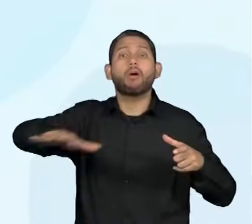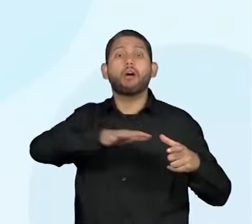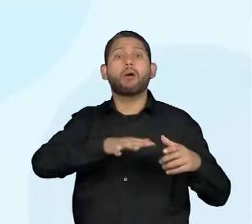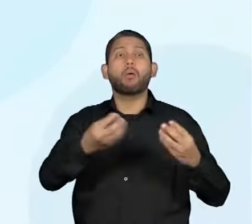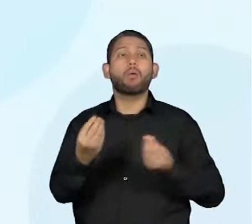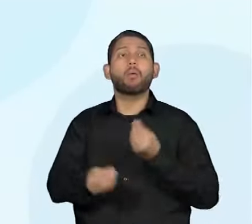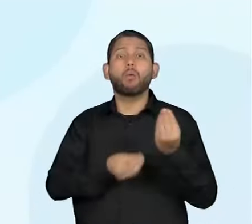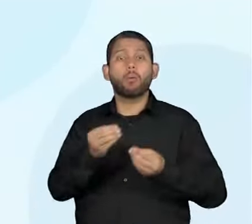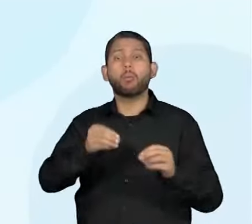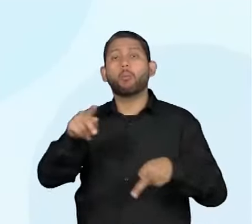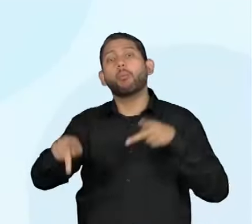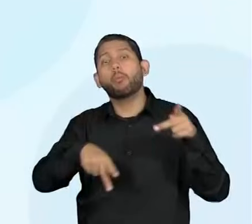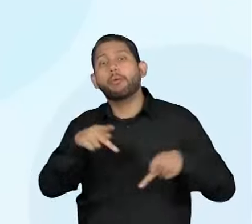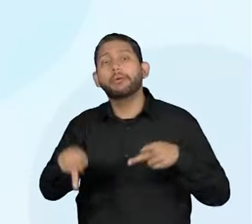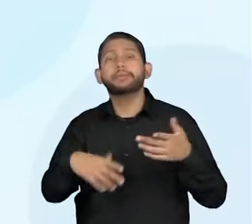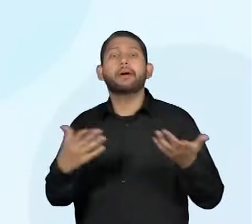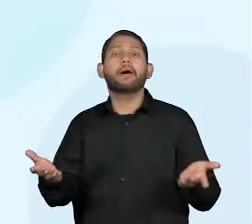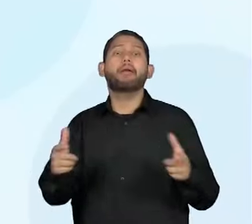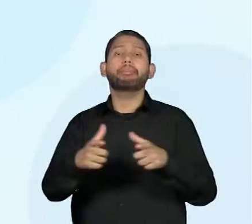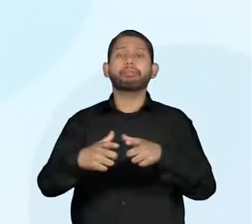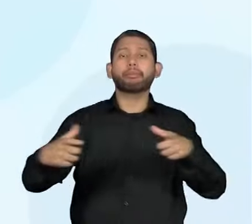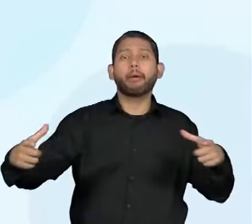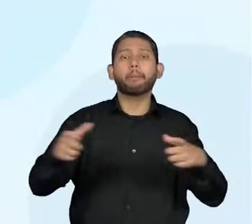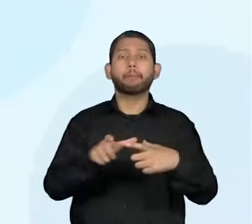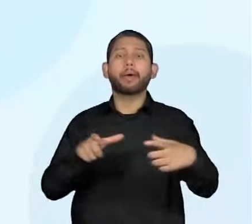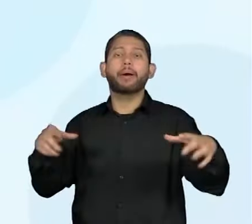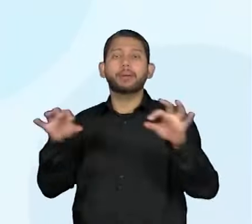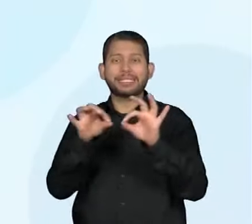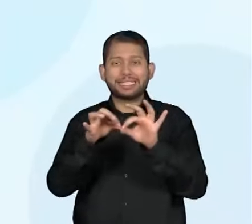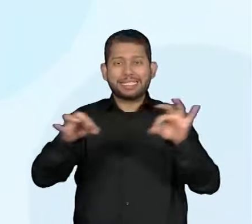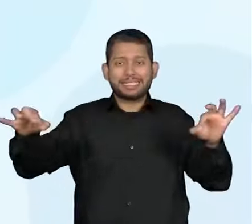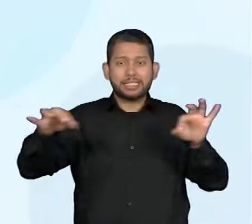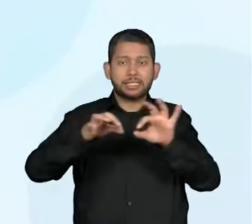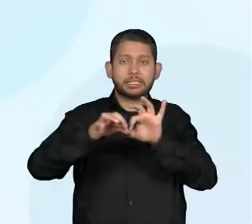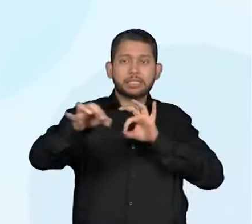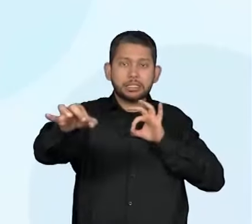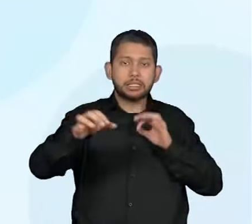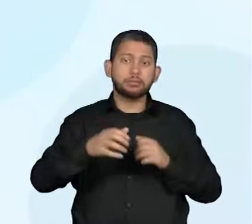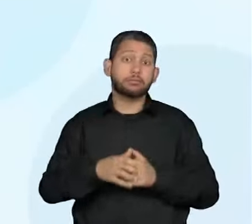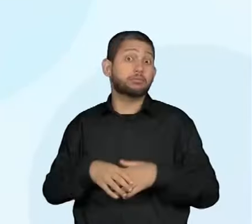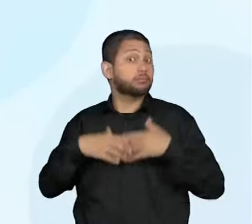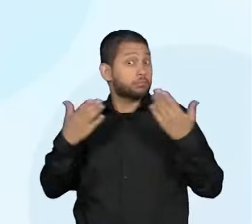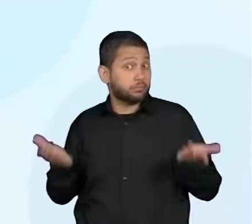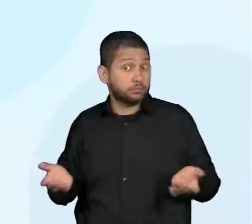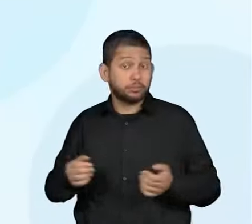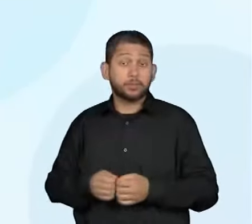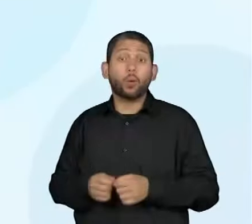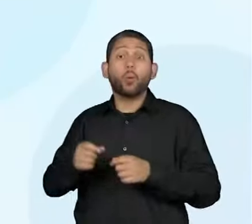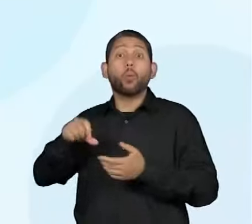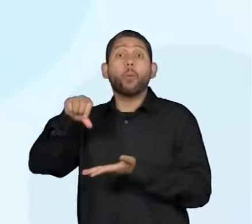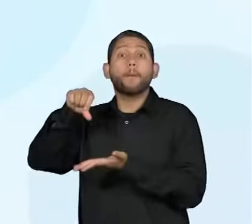também. Sim. A população, o tamanho da cidade e tudo mais. Os pontos